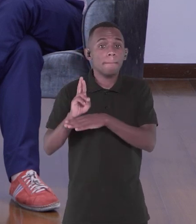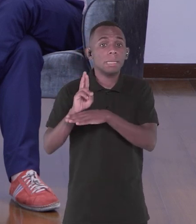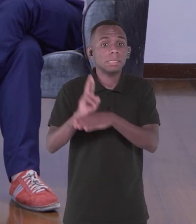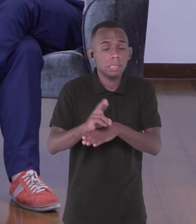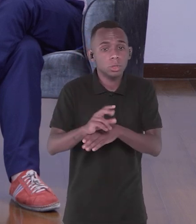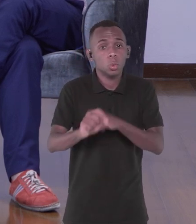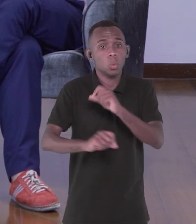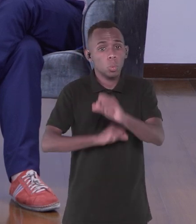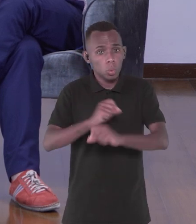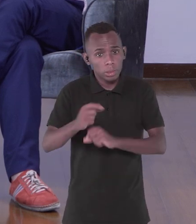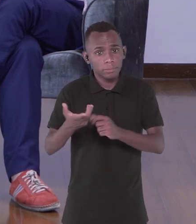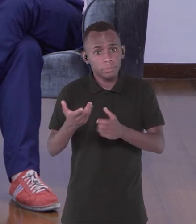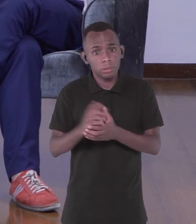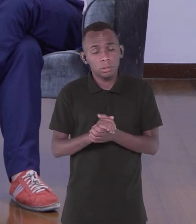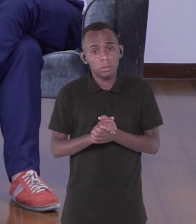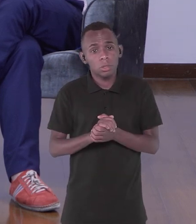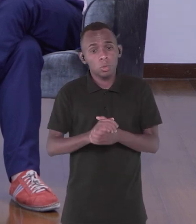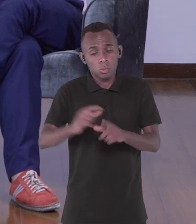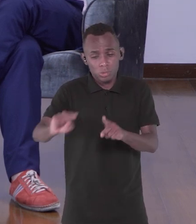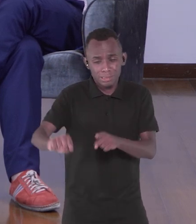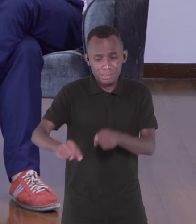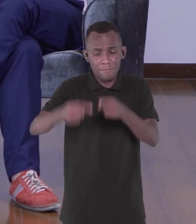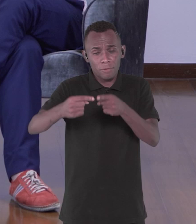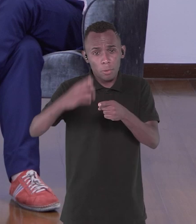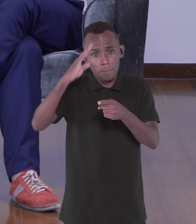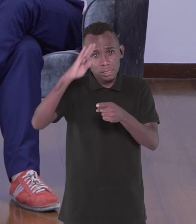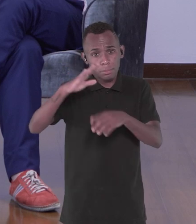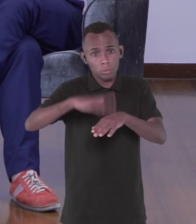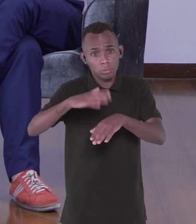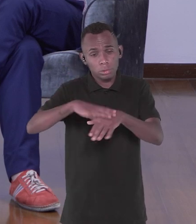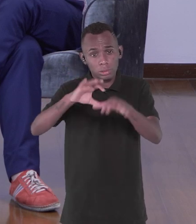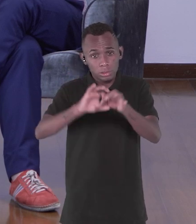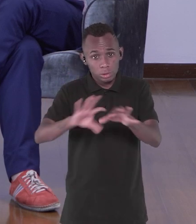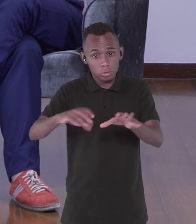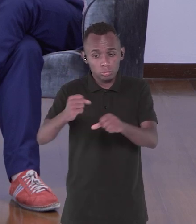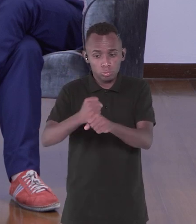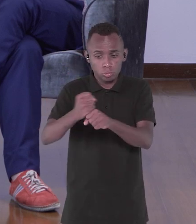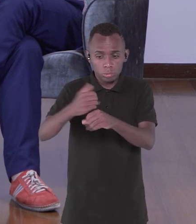provavelmente um dos grandes desafios da democracia para os próximos anos.